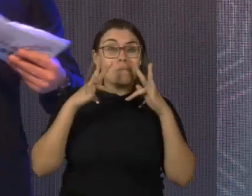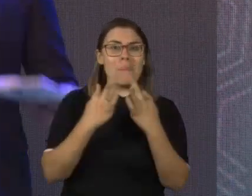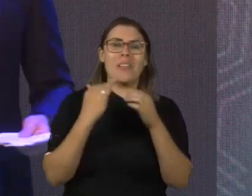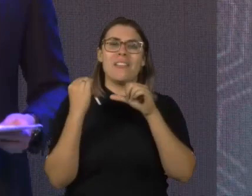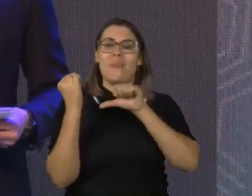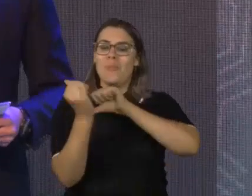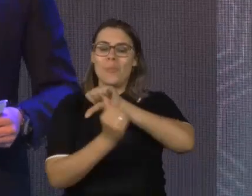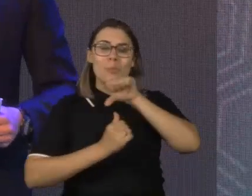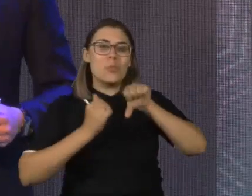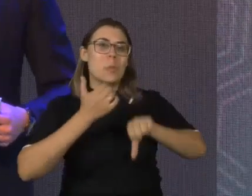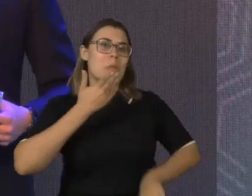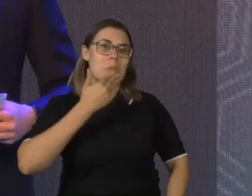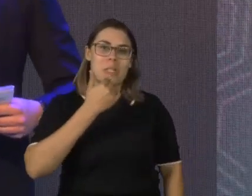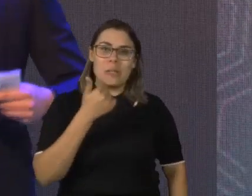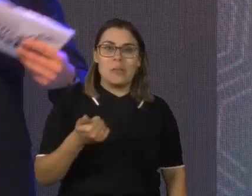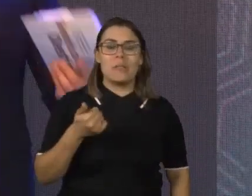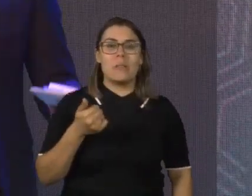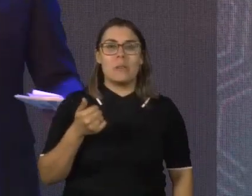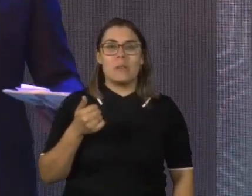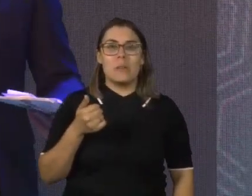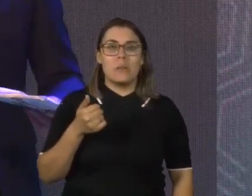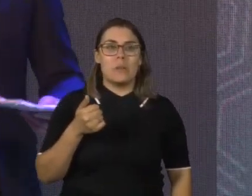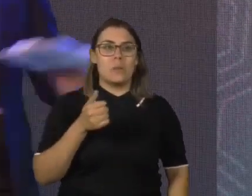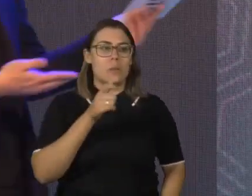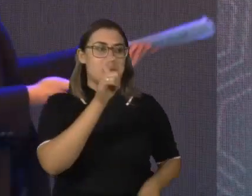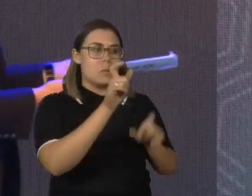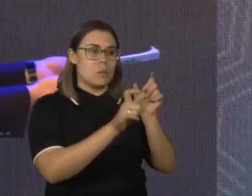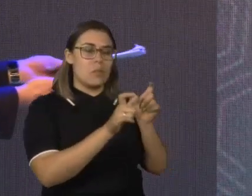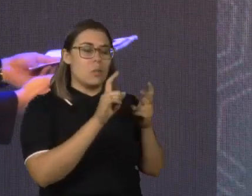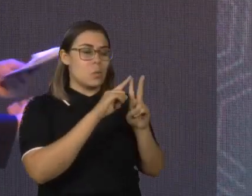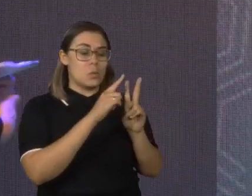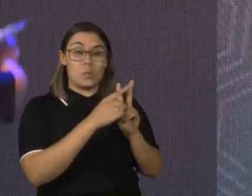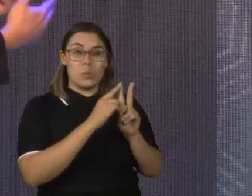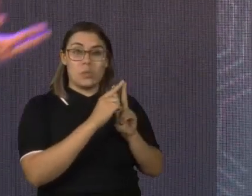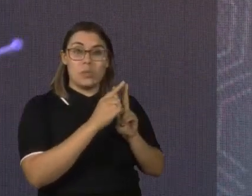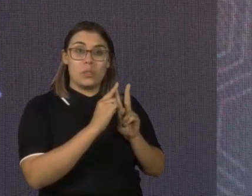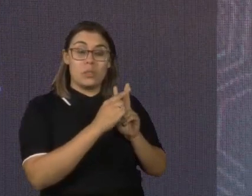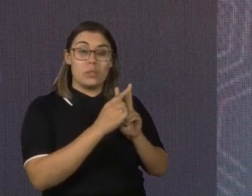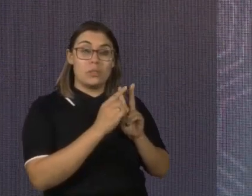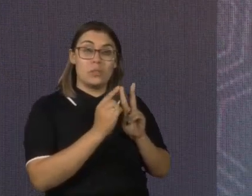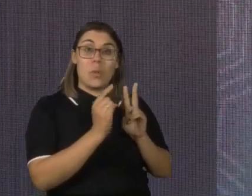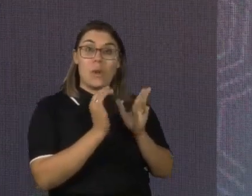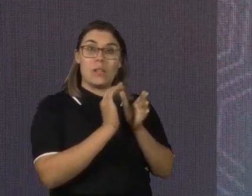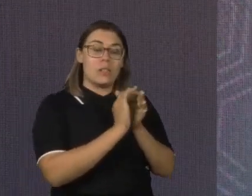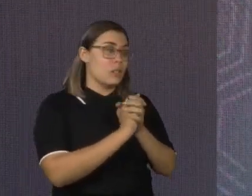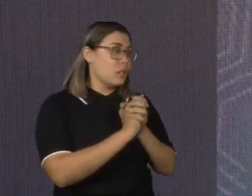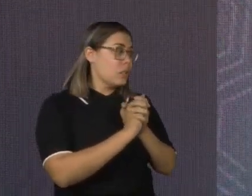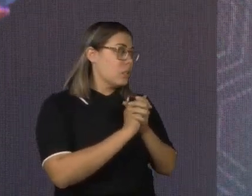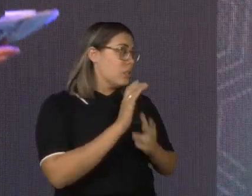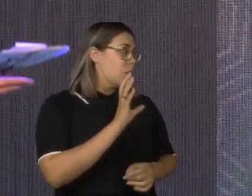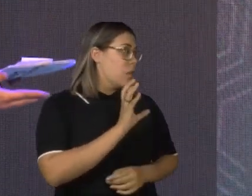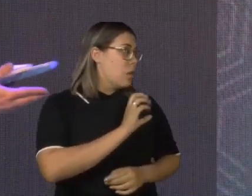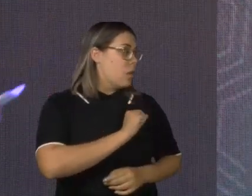questão da privacidade, a questão de ela e o teu pai, né, se redescobrirem, eu acho, talvez no amor, hein, Vini, deixar